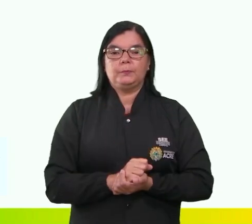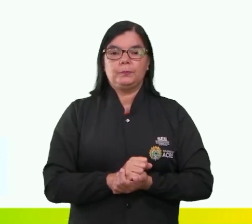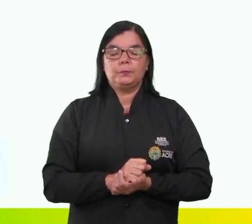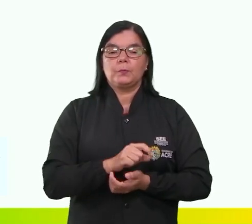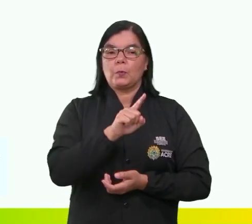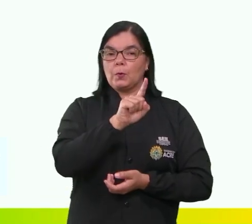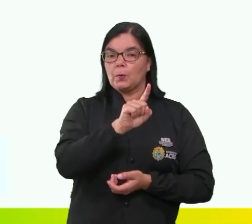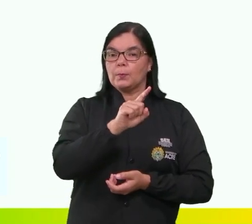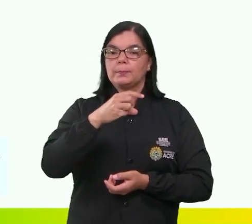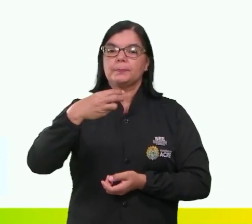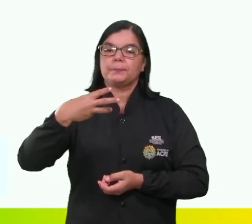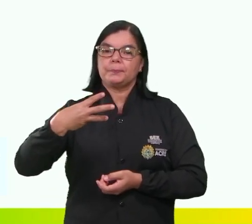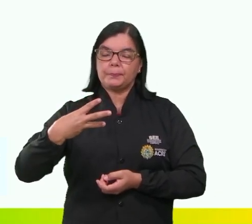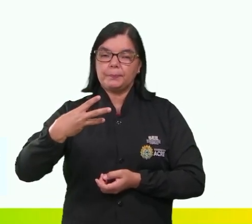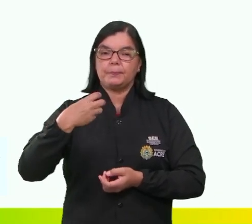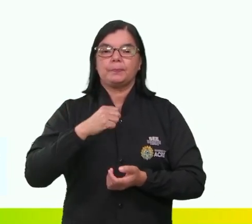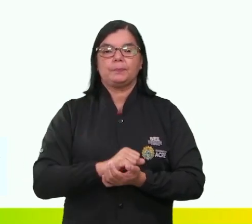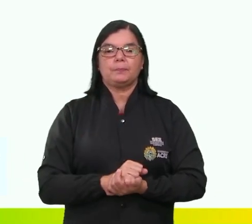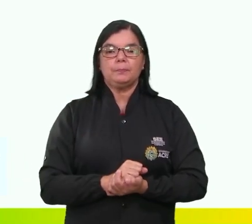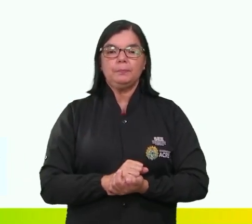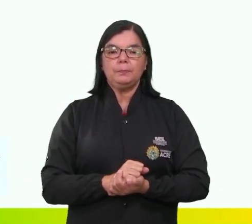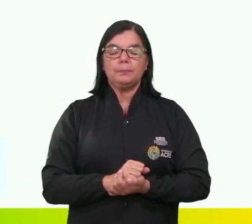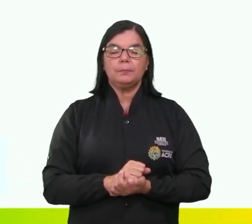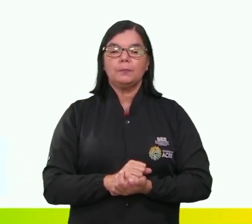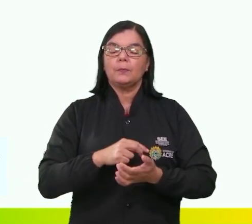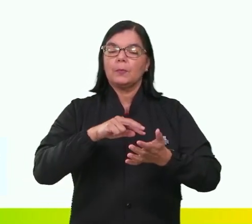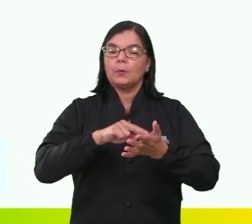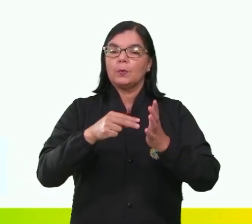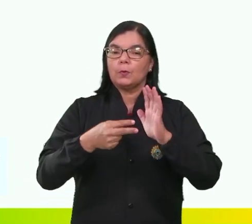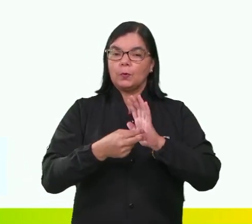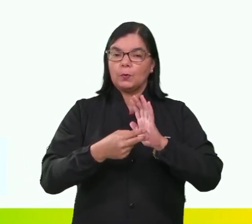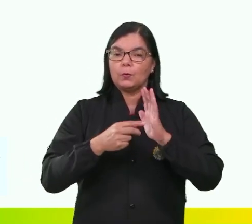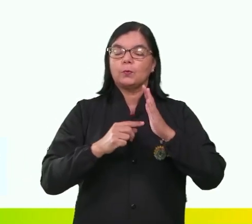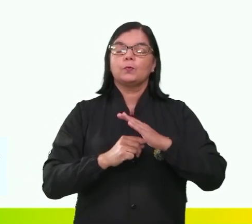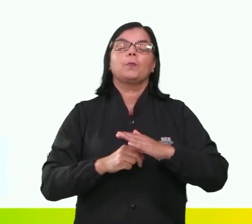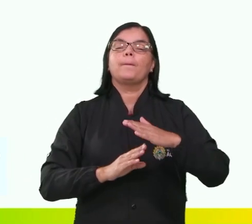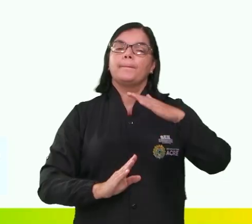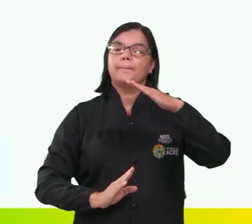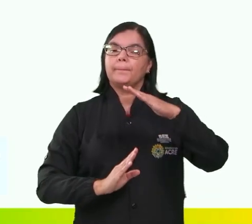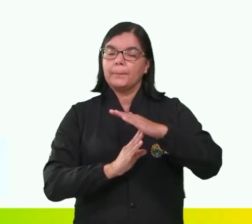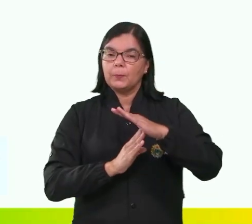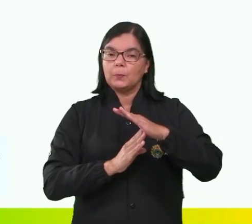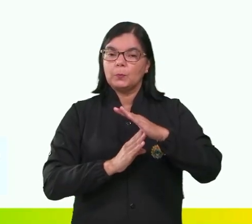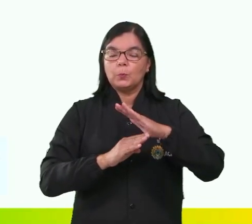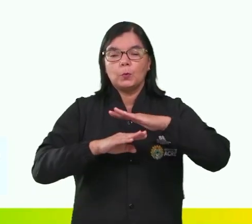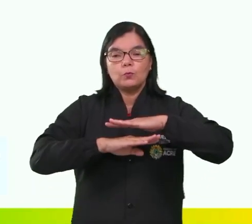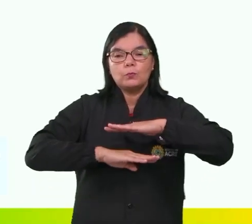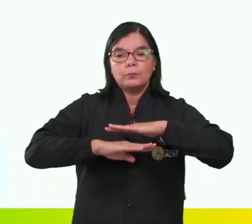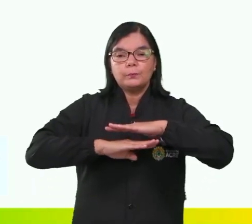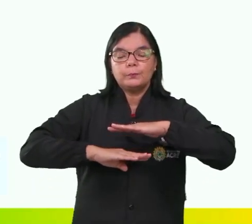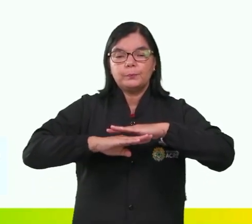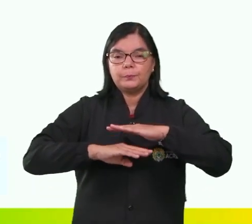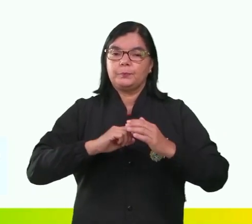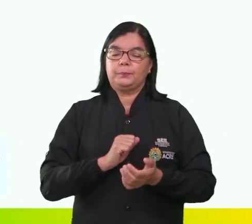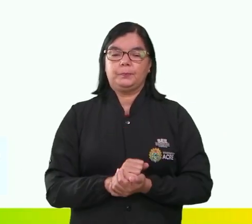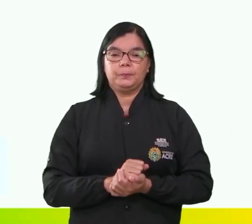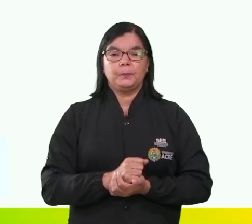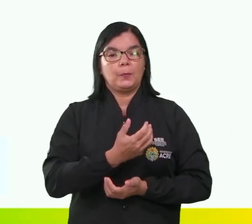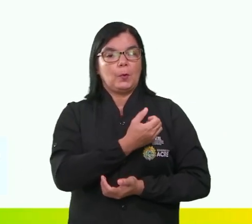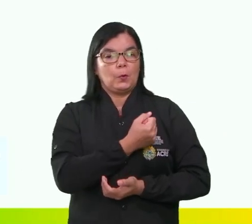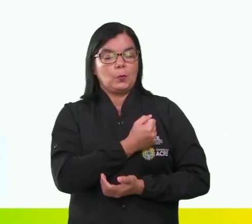e 3, e nesse caso aqui, o ponto é ponto de mínimo, é o